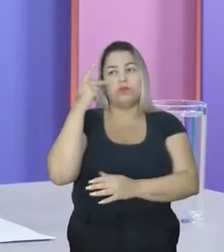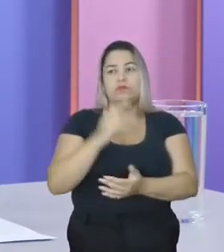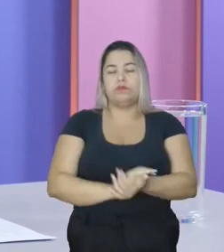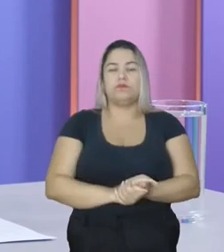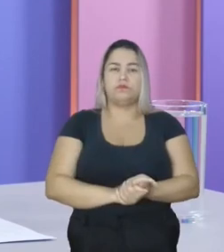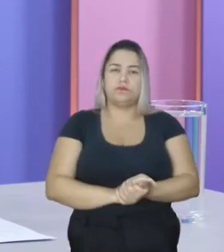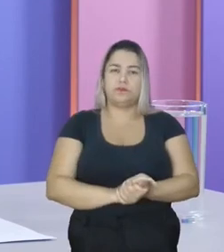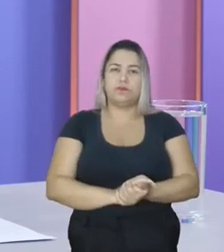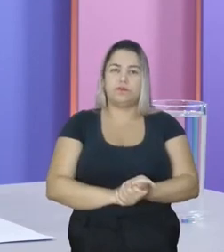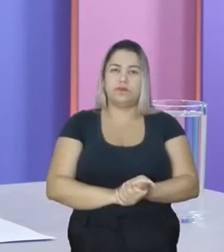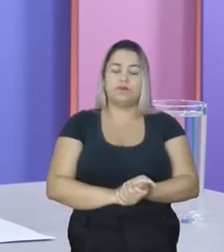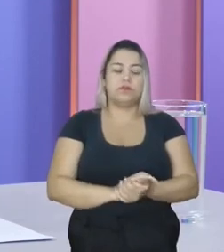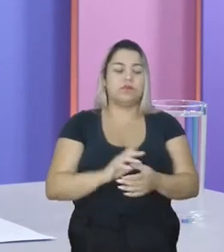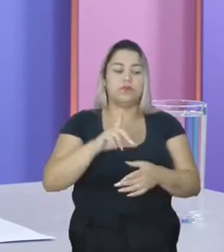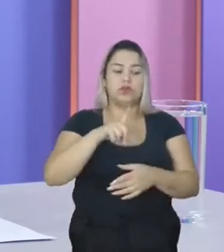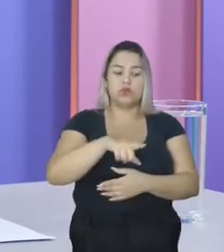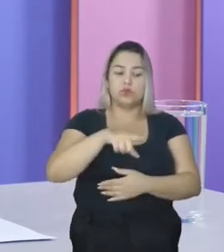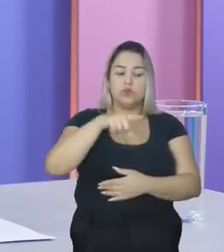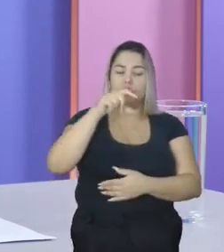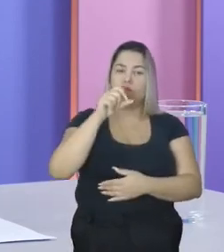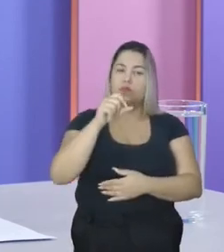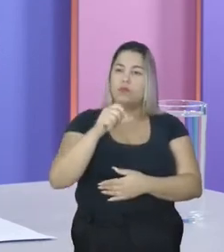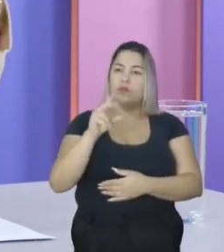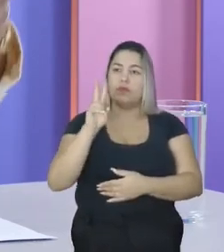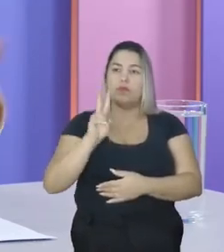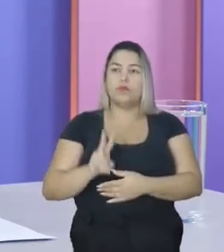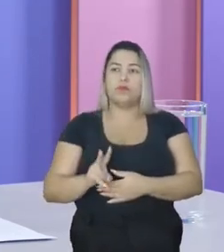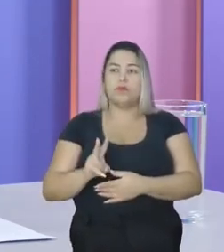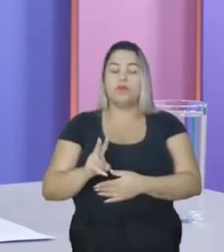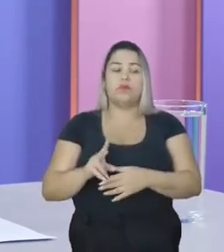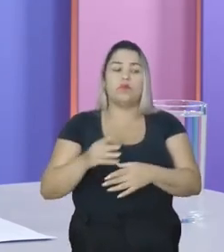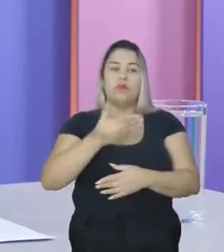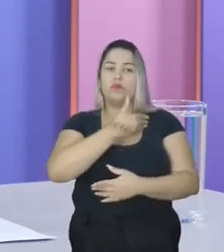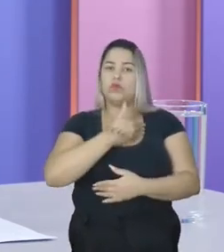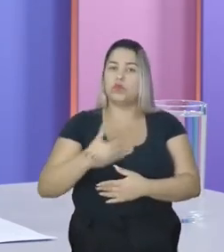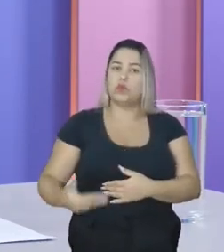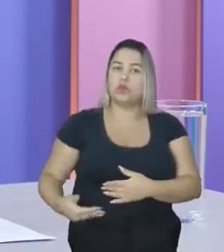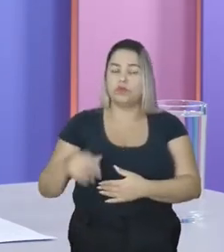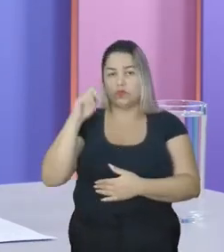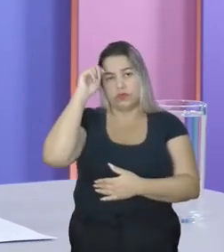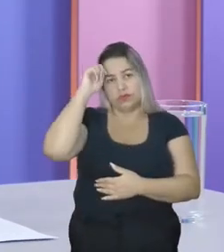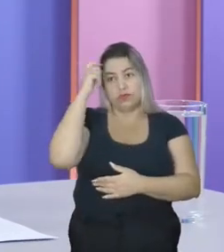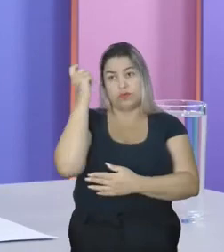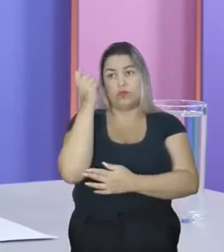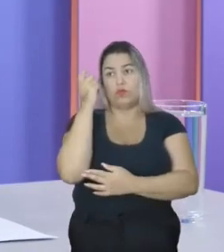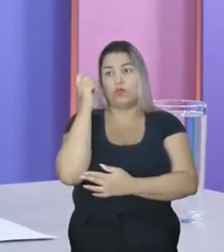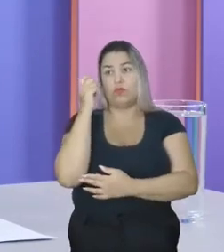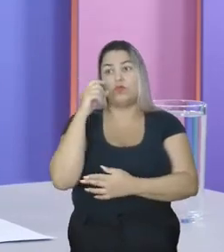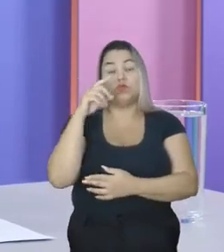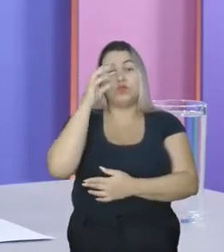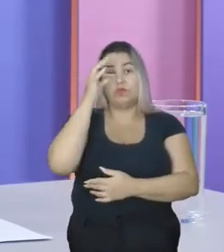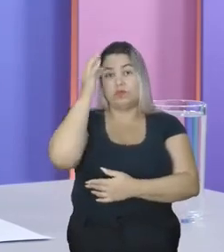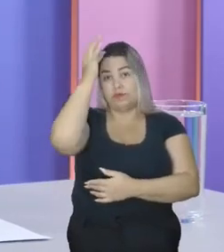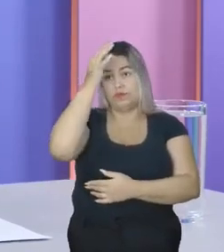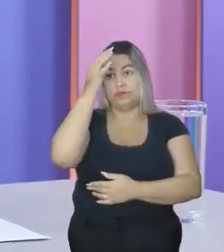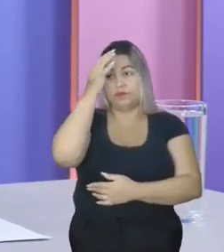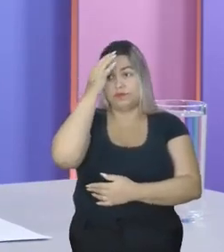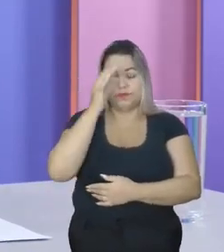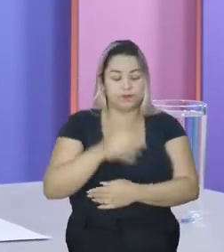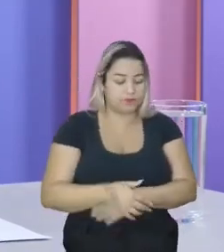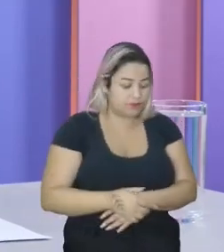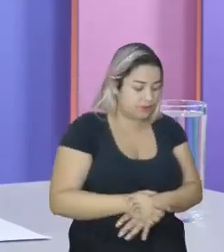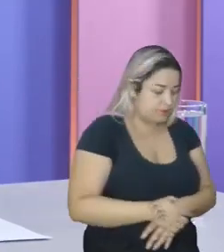período elegemos, pela primeira vez, o governador negro no Rio Grande do Sul, no Espírito Santo.